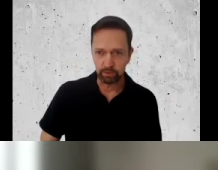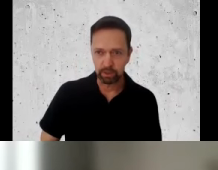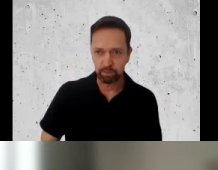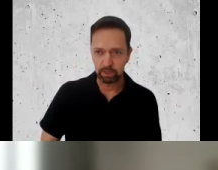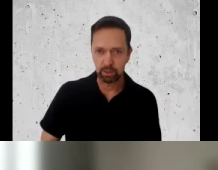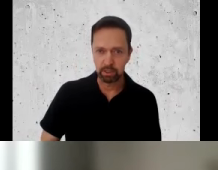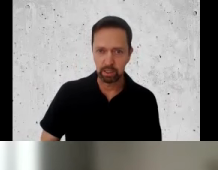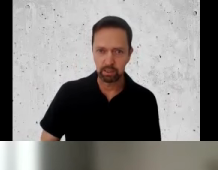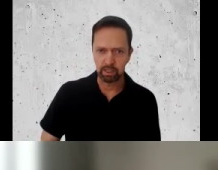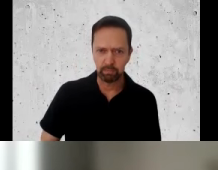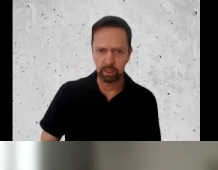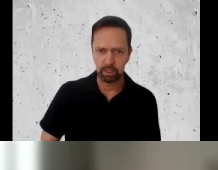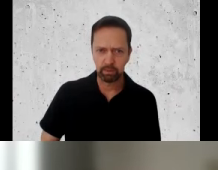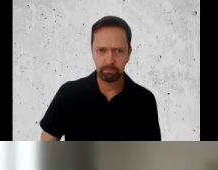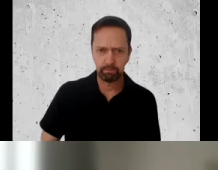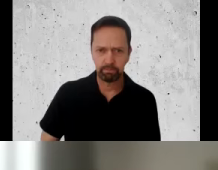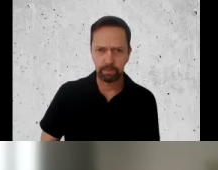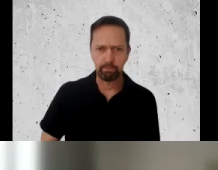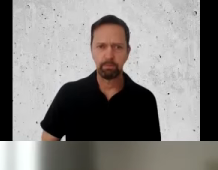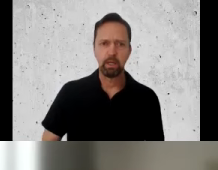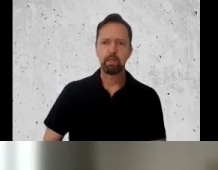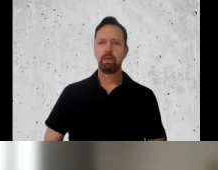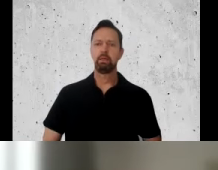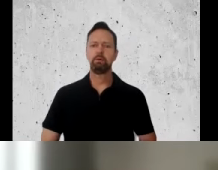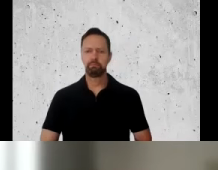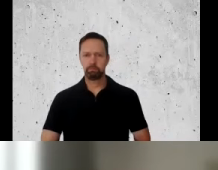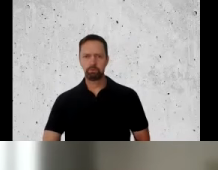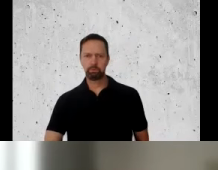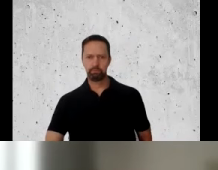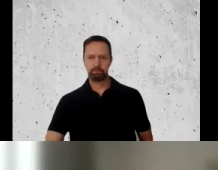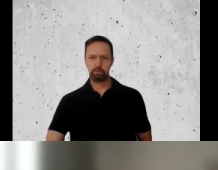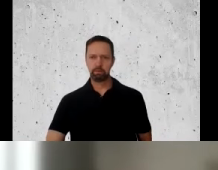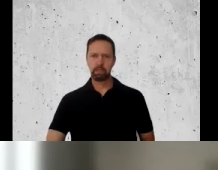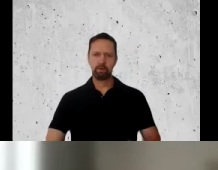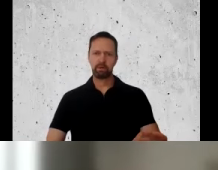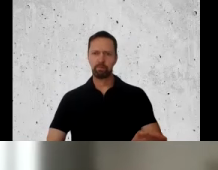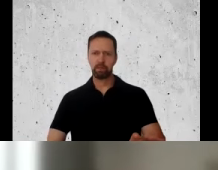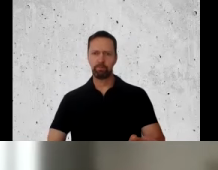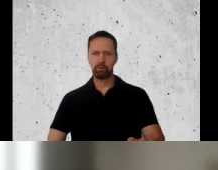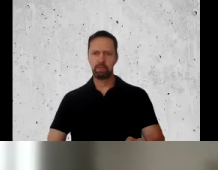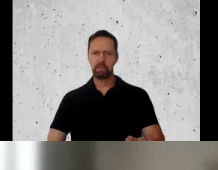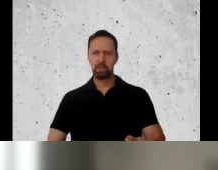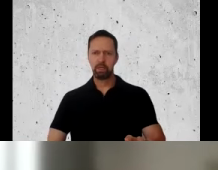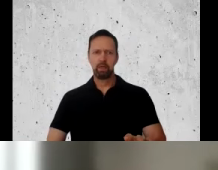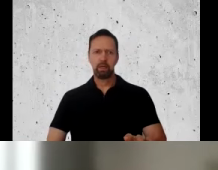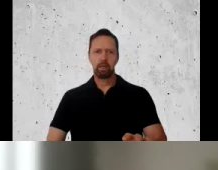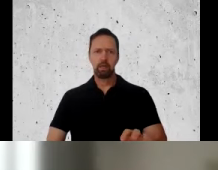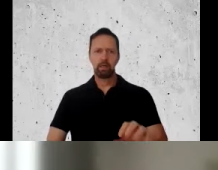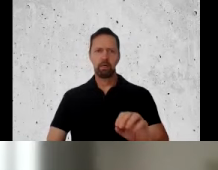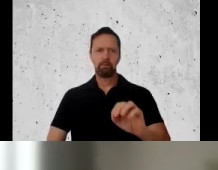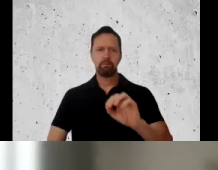Né, essas fotos impressionantes aí de Serra Pelada. Tá. Então, tipo, isso aqui vai ficar para depois.